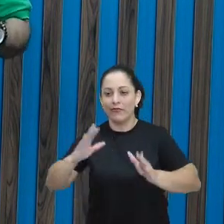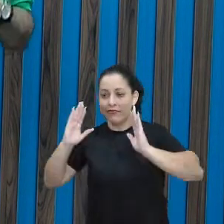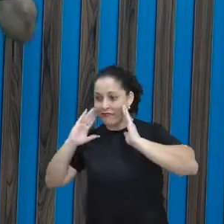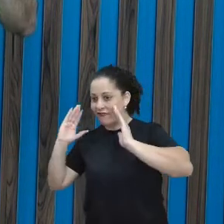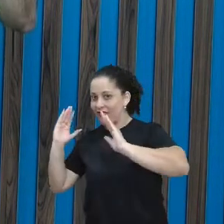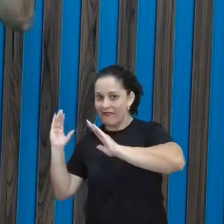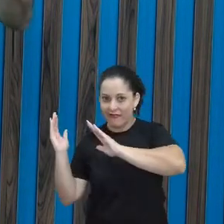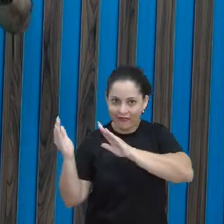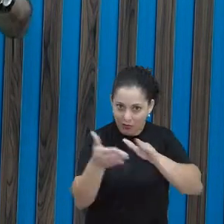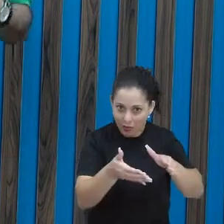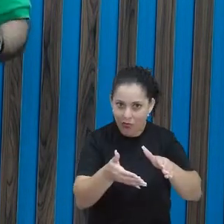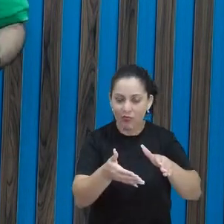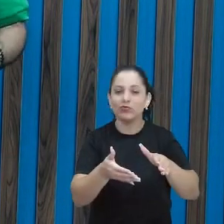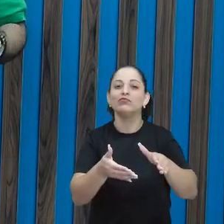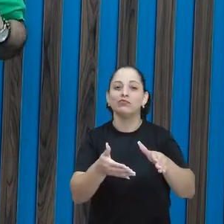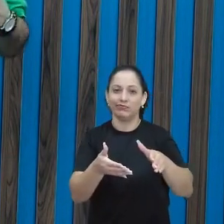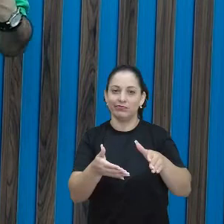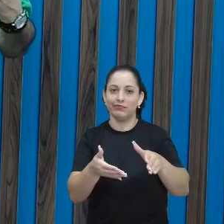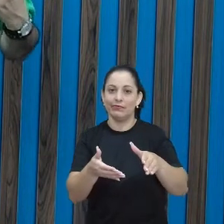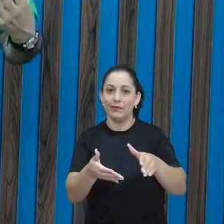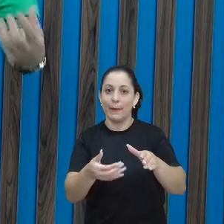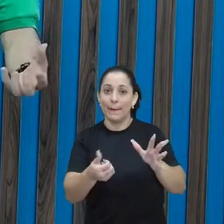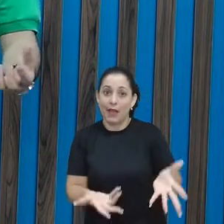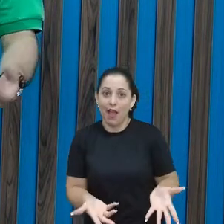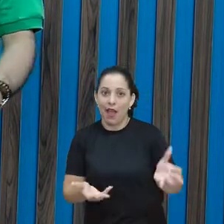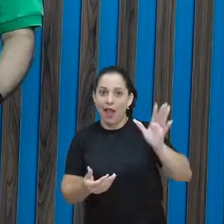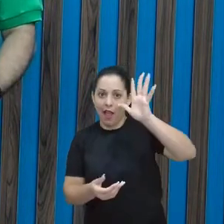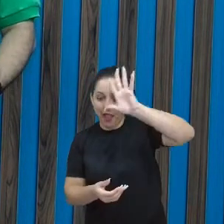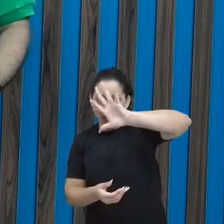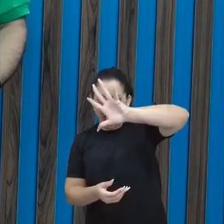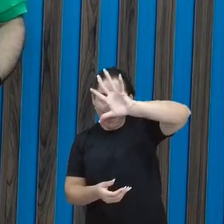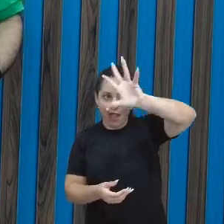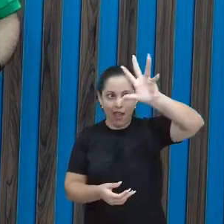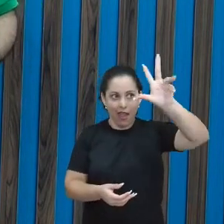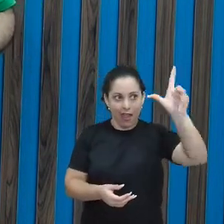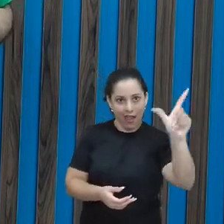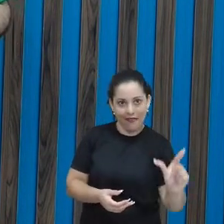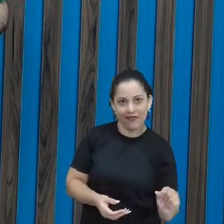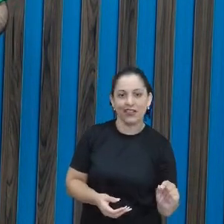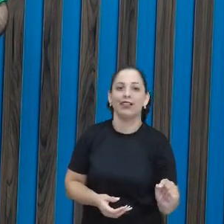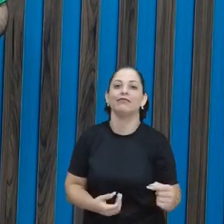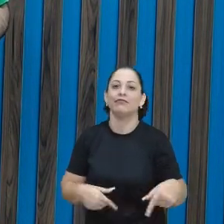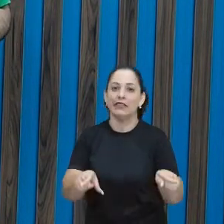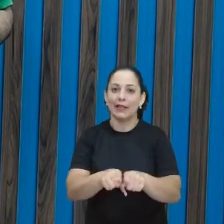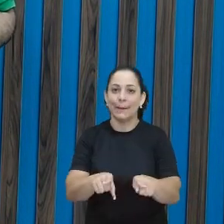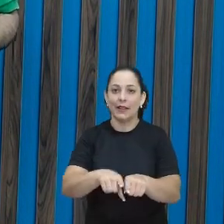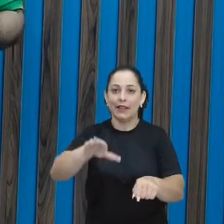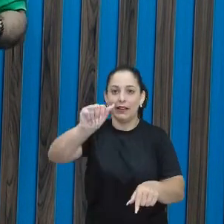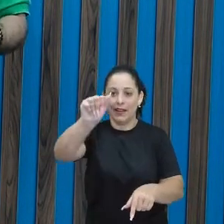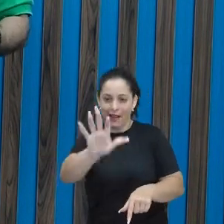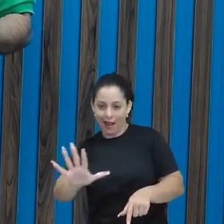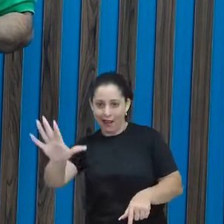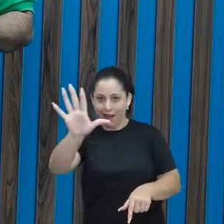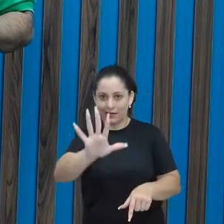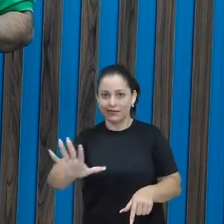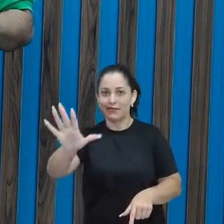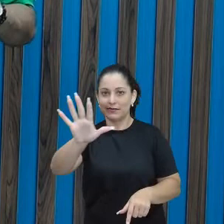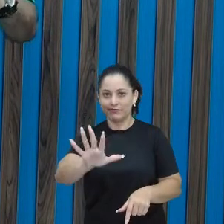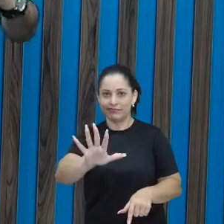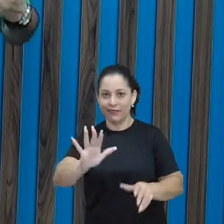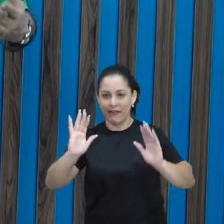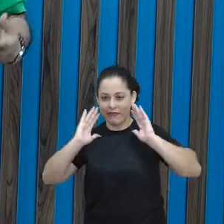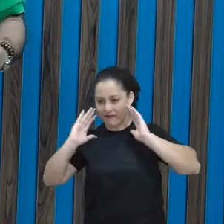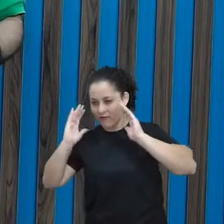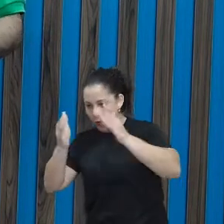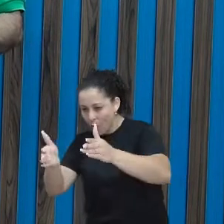olhares virados, né, para o continente africano e para o continente asiático. E quando a